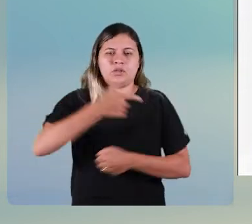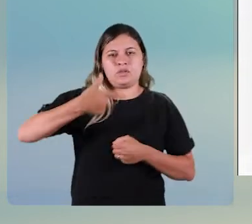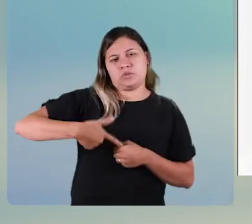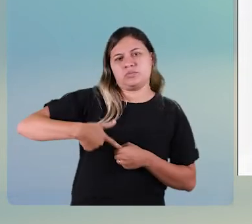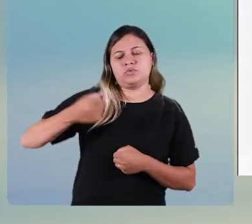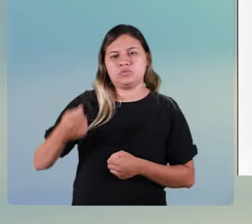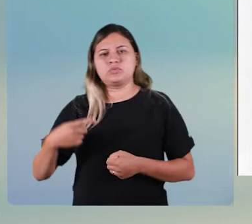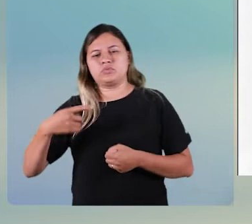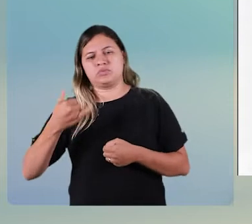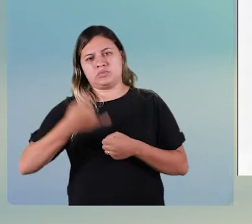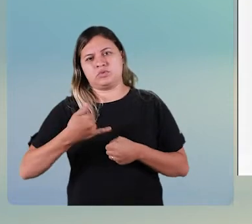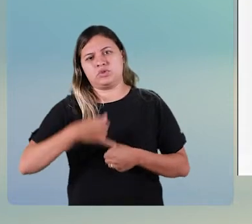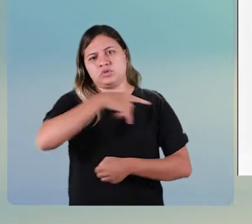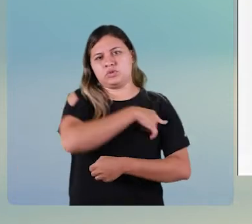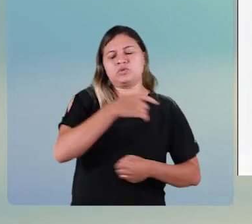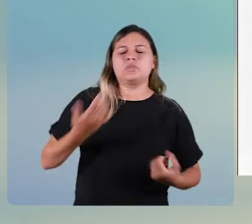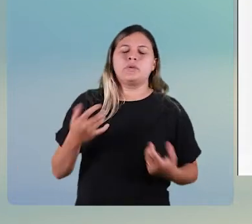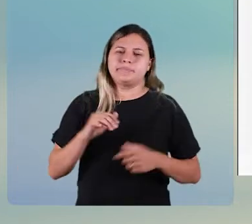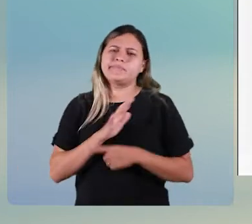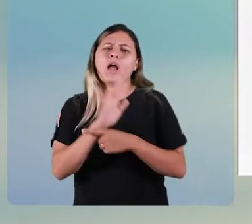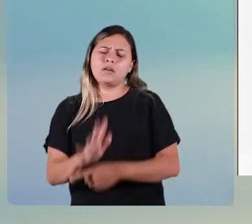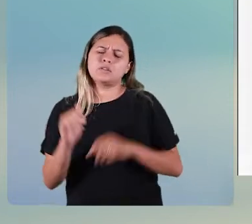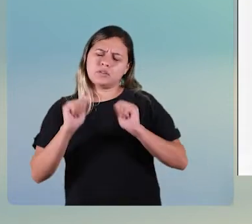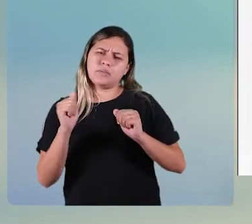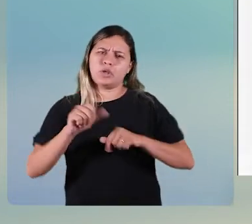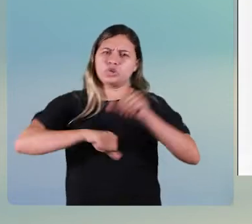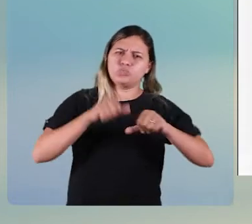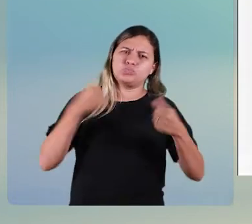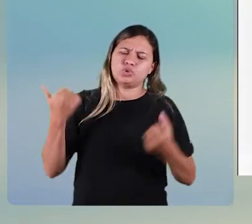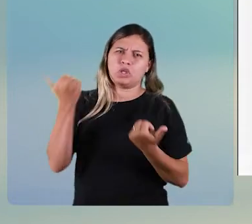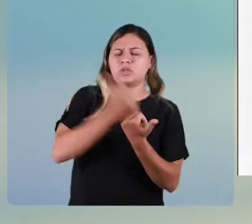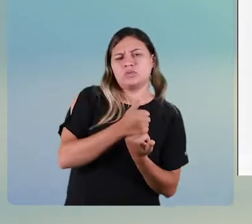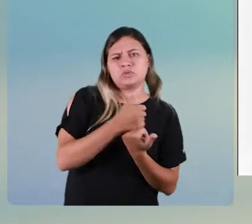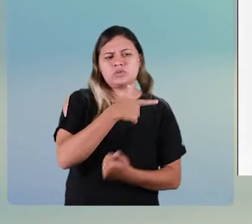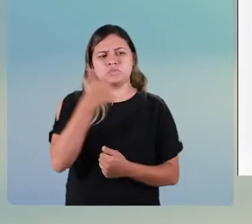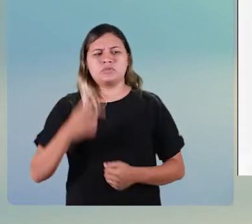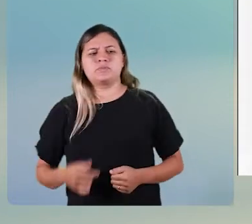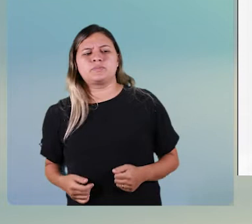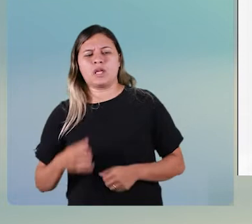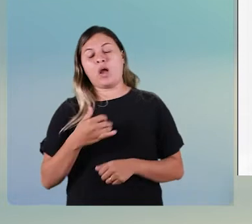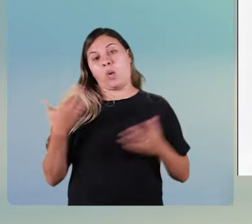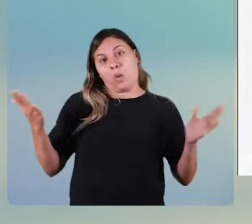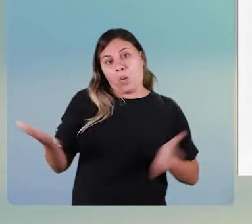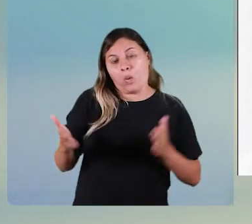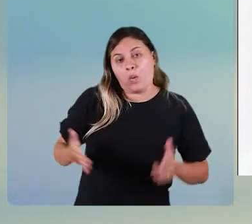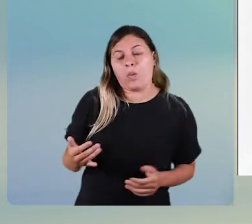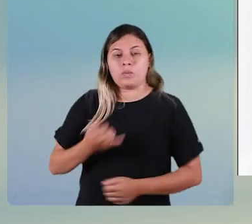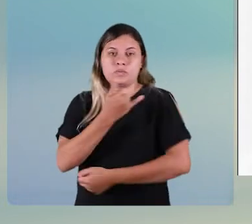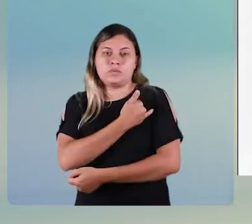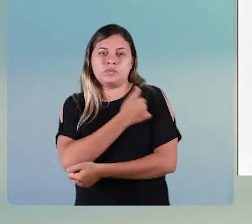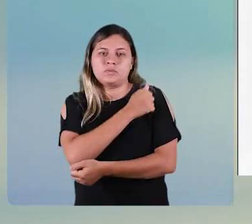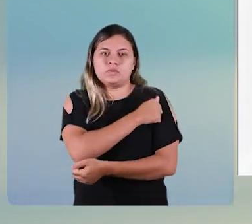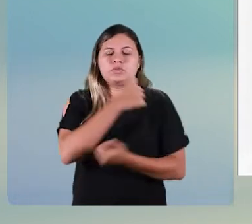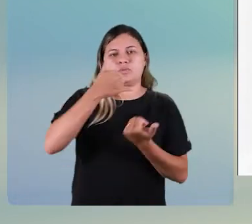E biolubrificantes também, né? Enfim, mas o biodiesel é um dos principais biocombustíveis da atualidade, né? E